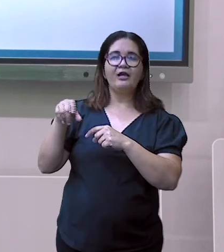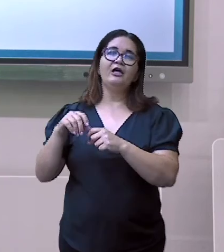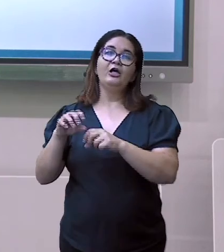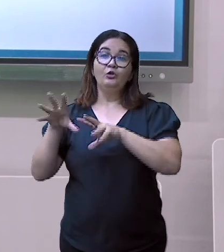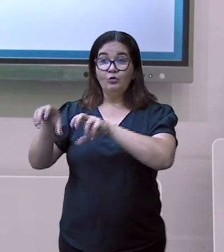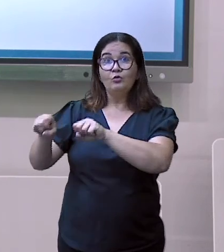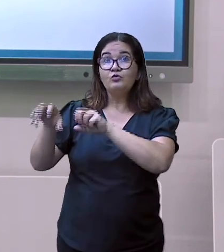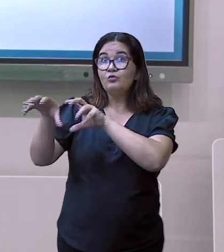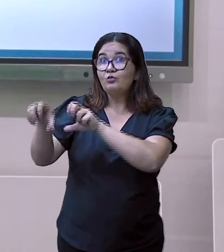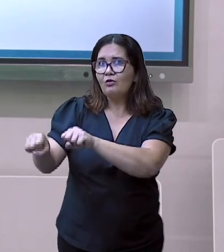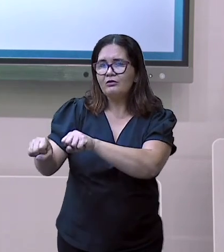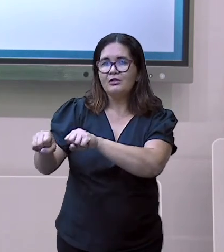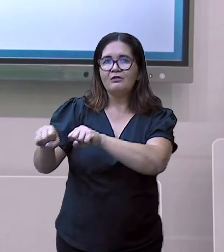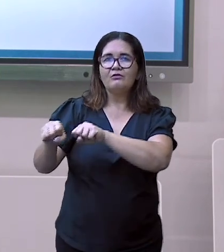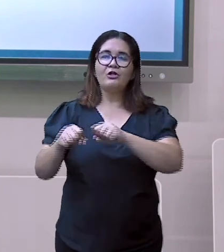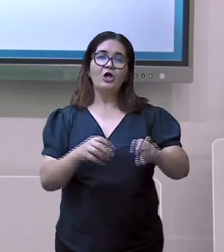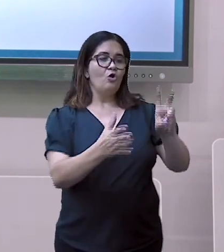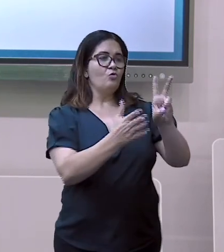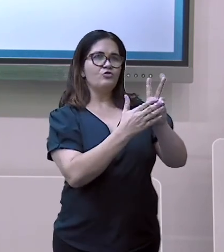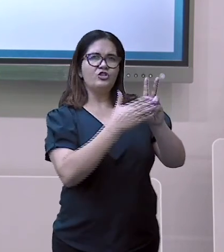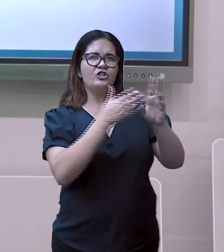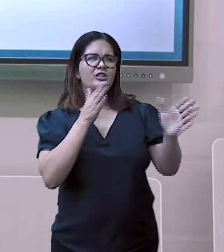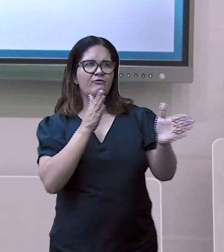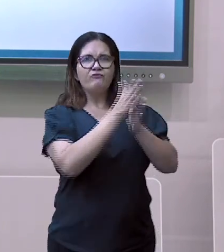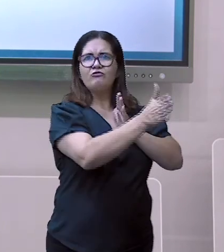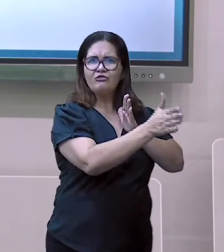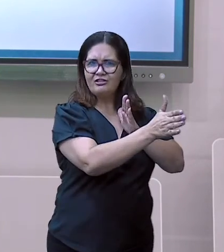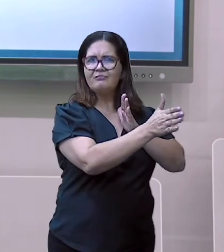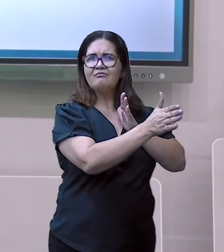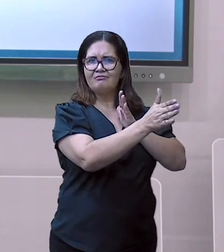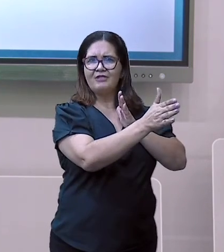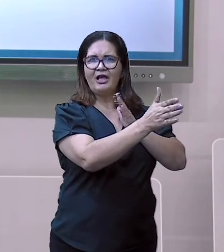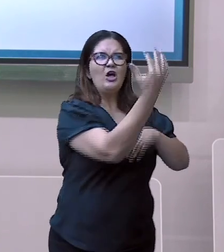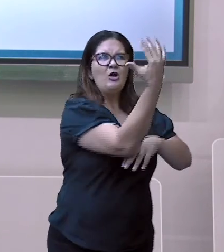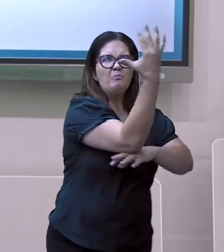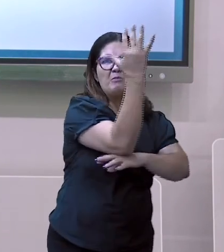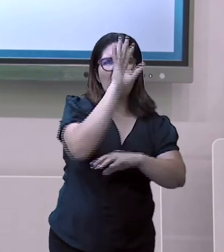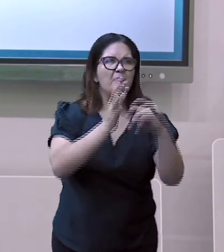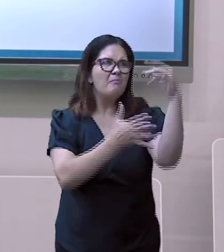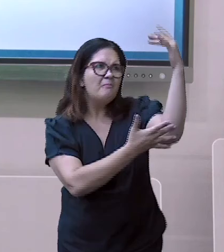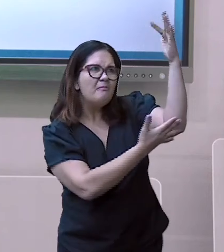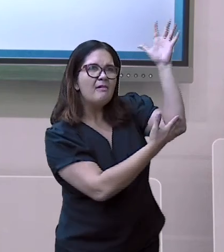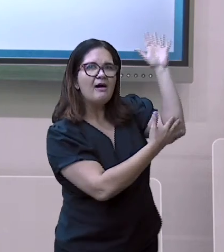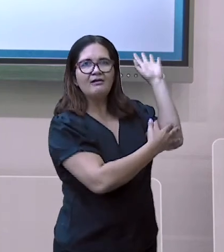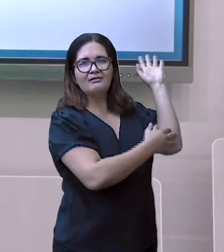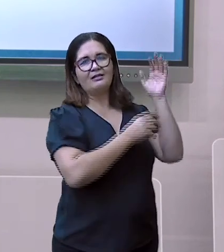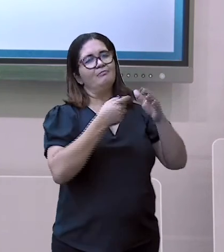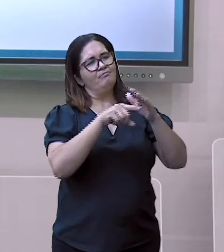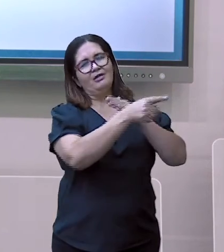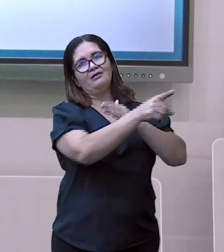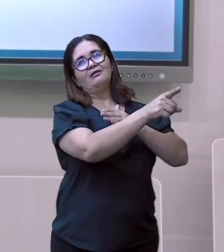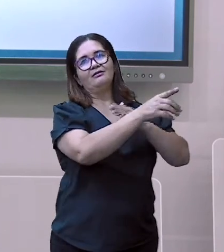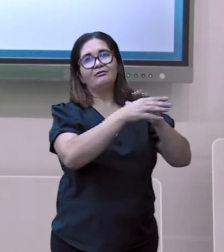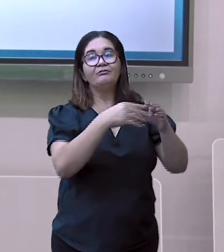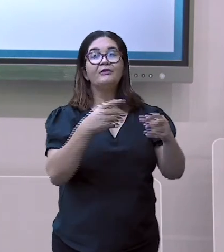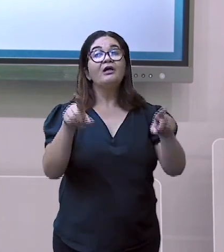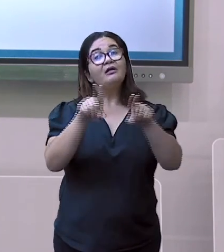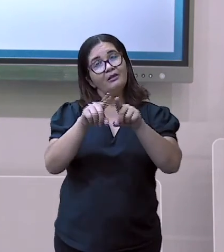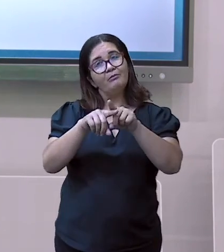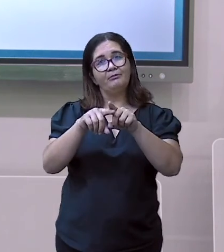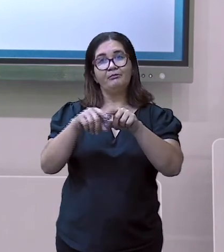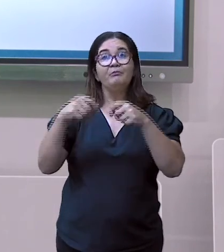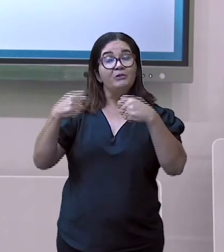mão de obra indígena foi ficando pouca. Então, os africanos foram trazidos